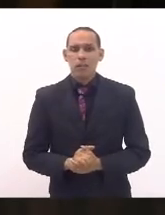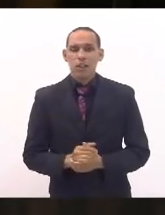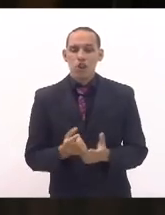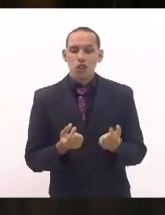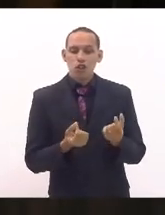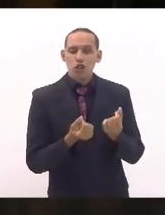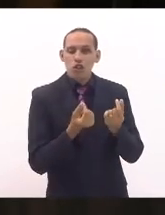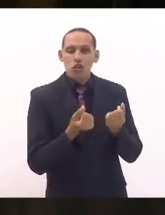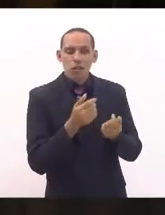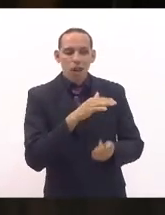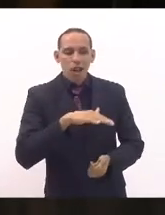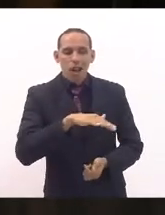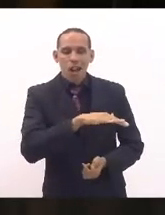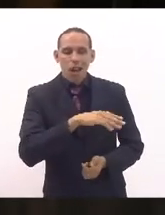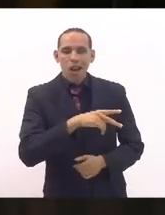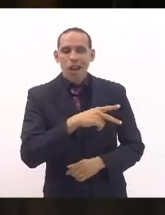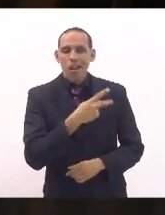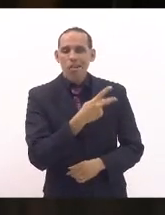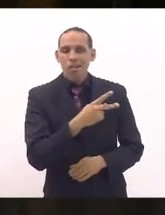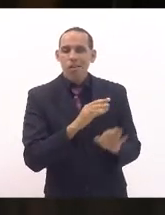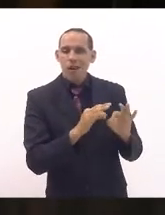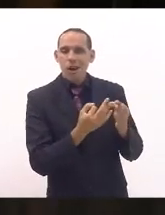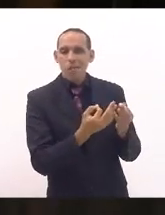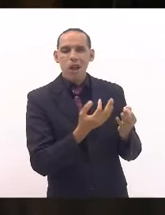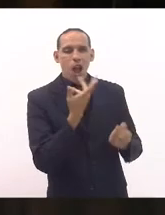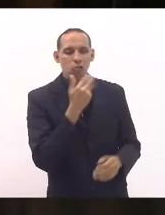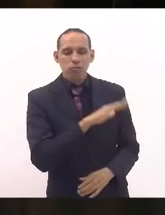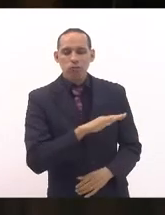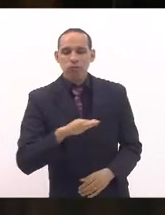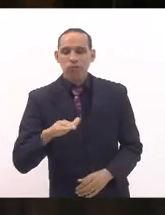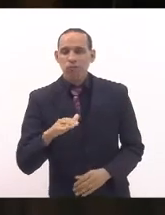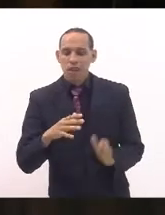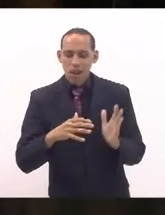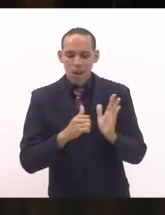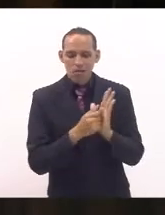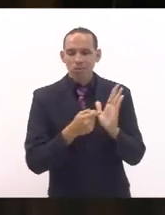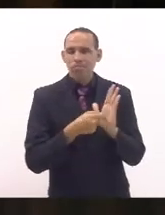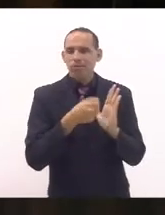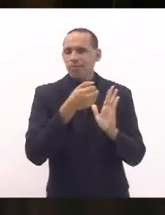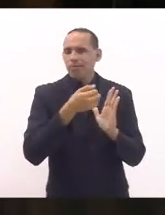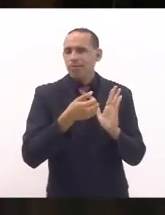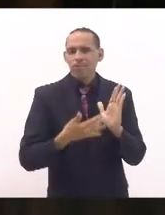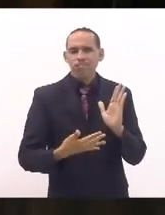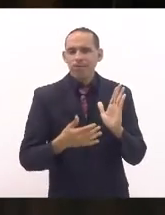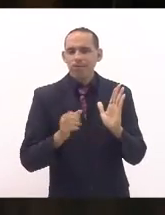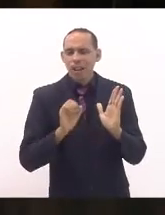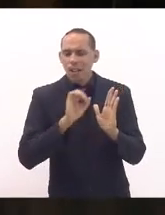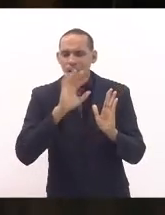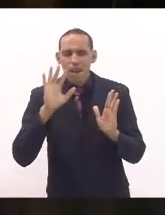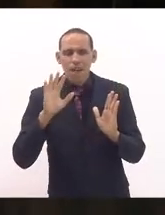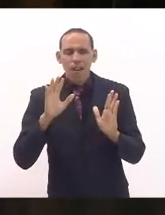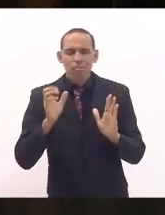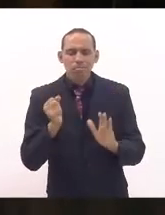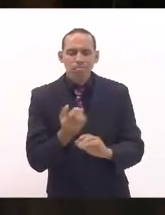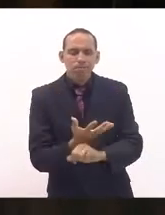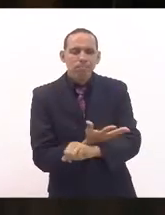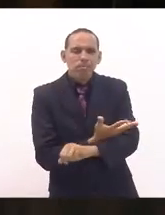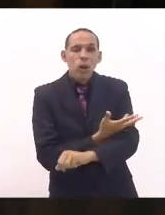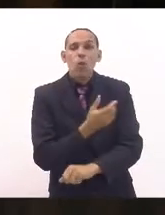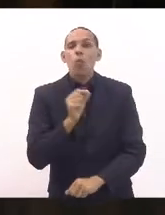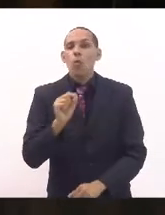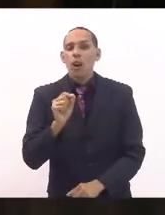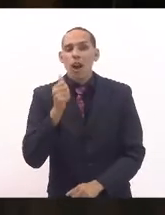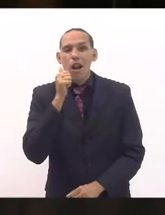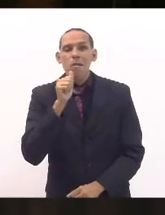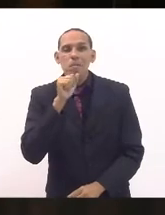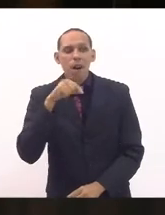dessas crianças, dessas famílias, um registro muito emocionante, que quando as mães foram